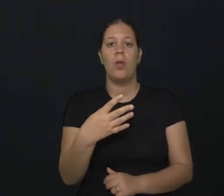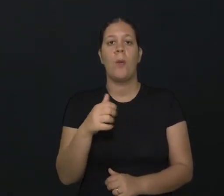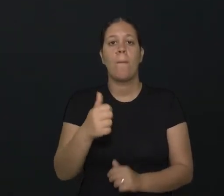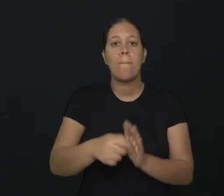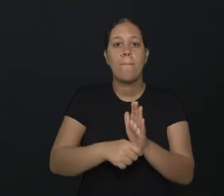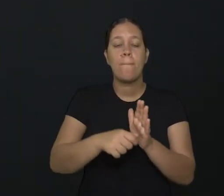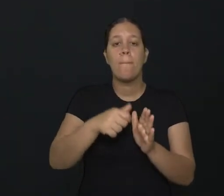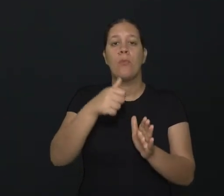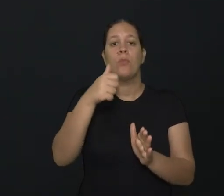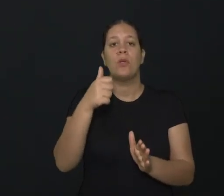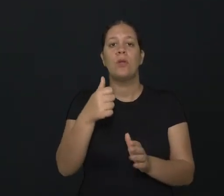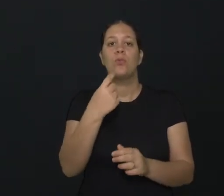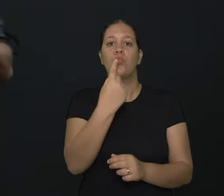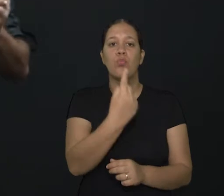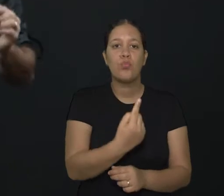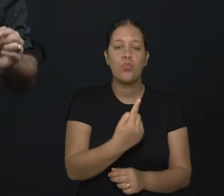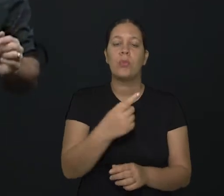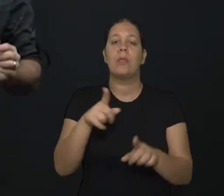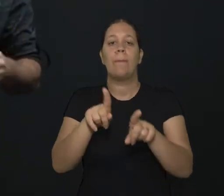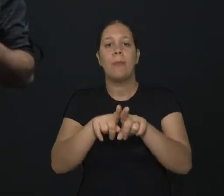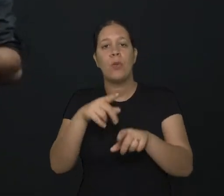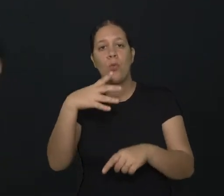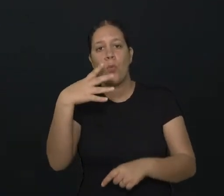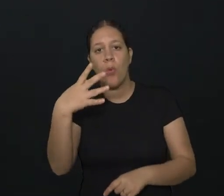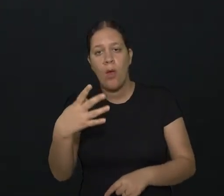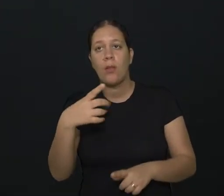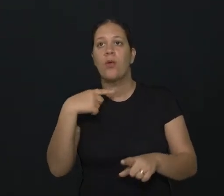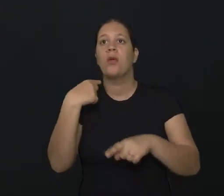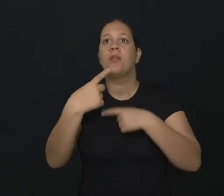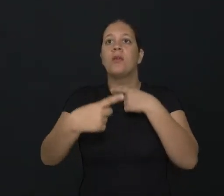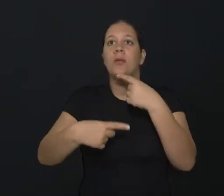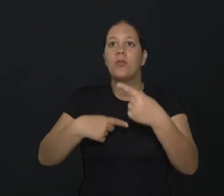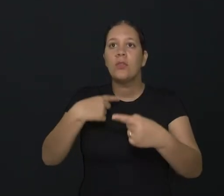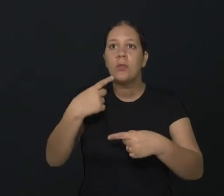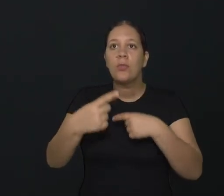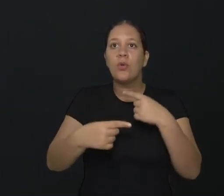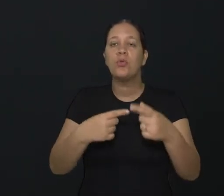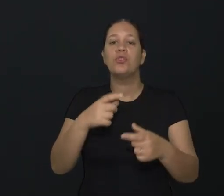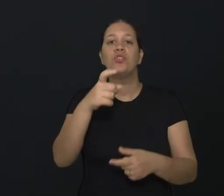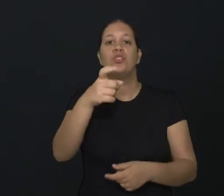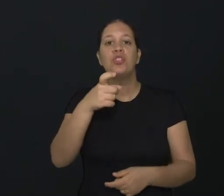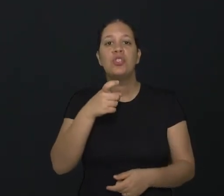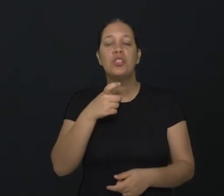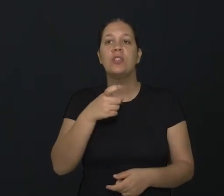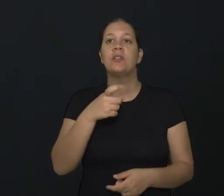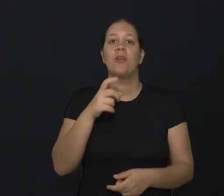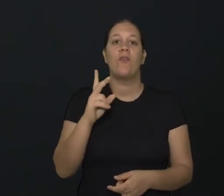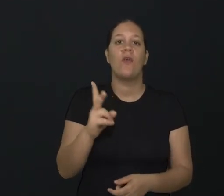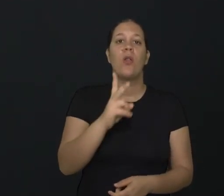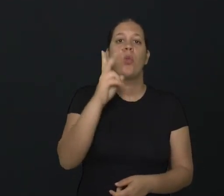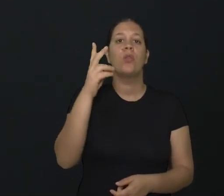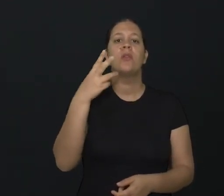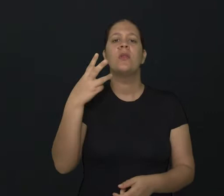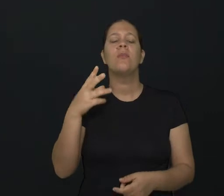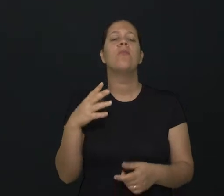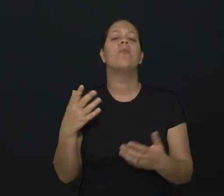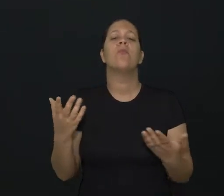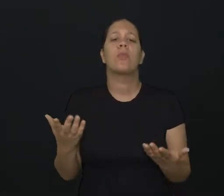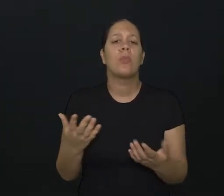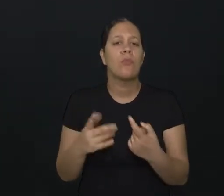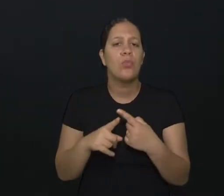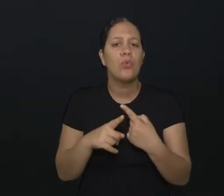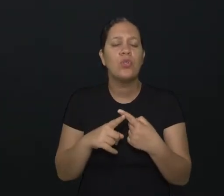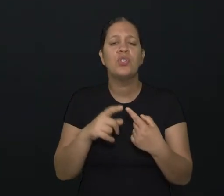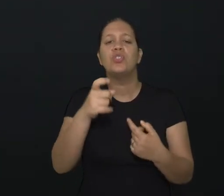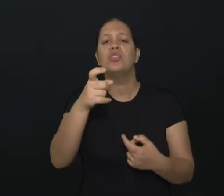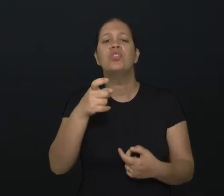par ordenado é o par 1 e 4. Depois, eu vou dizer que o x vale 3. Mas, professor,